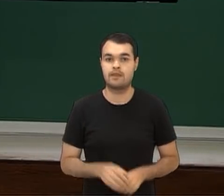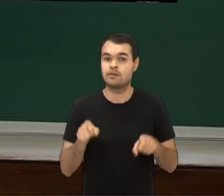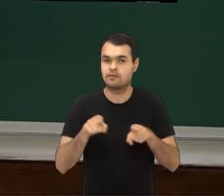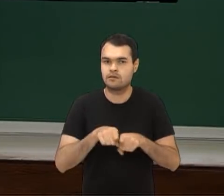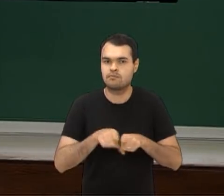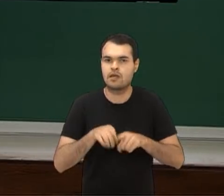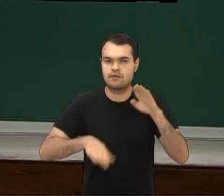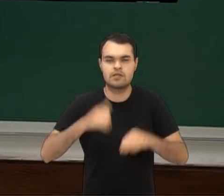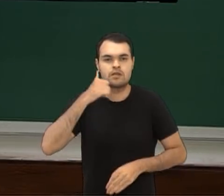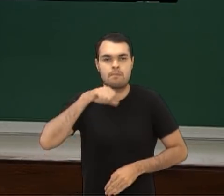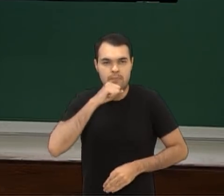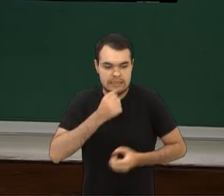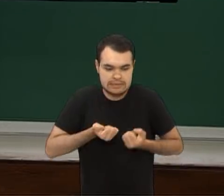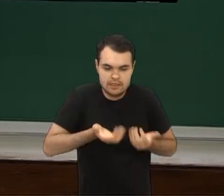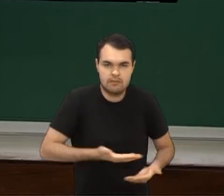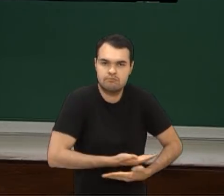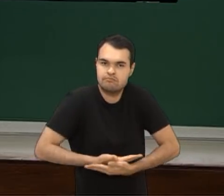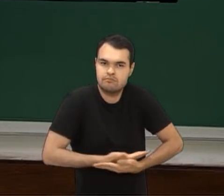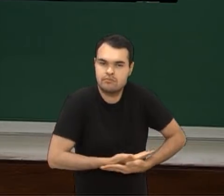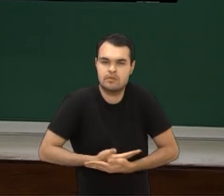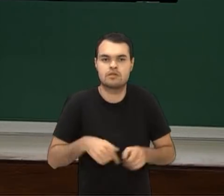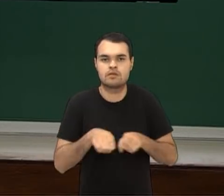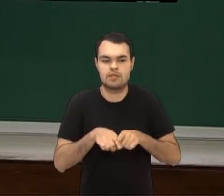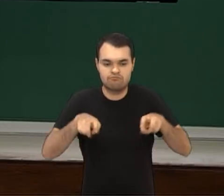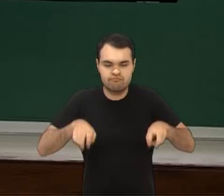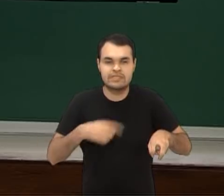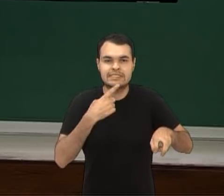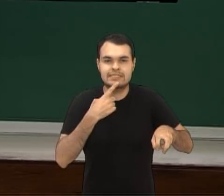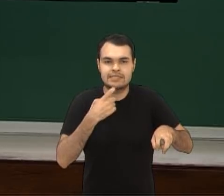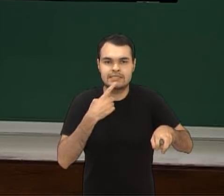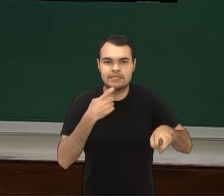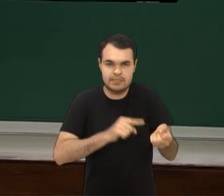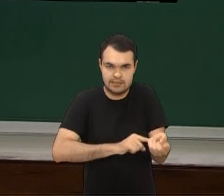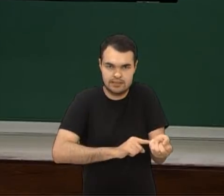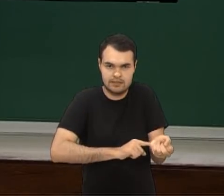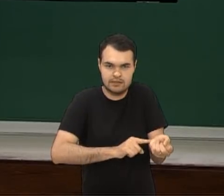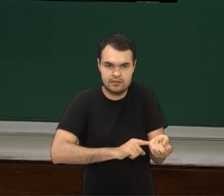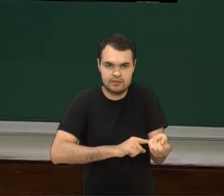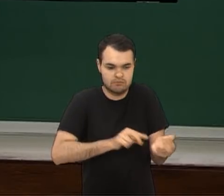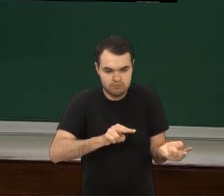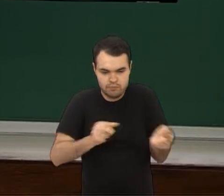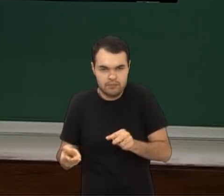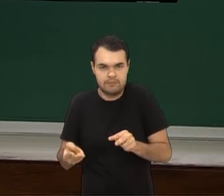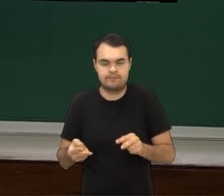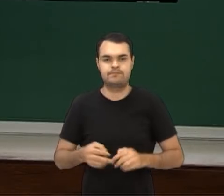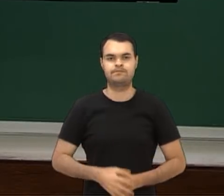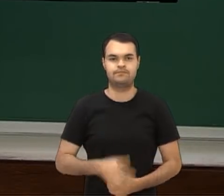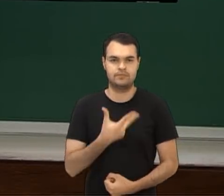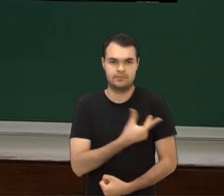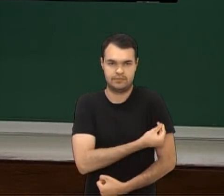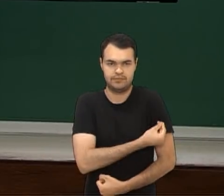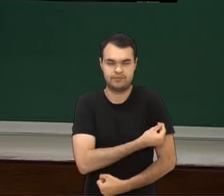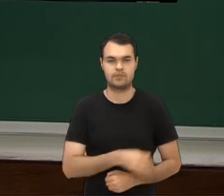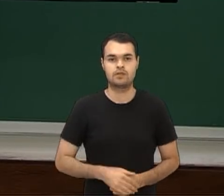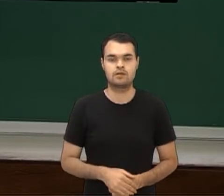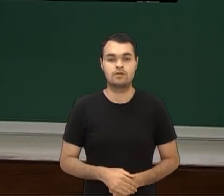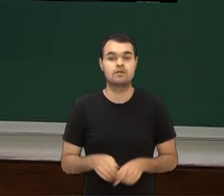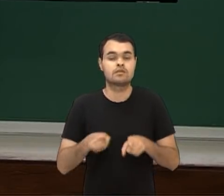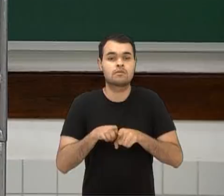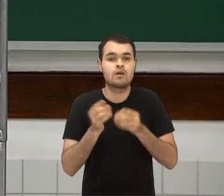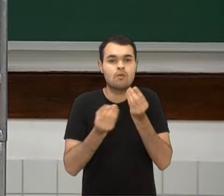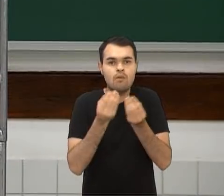mãe para o bebê e através da transfusão de sangue. O combate ao inseto é o principal meio de prevenção.